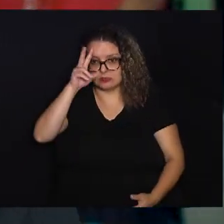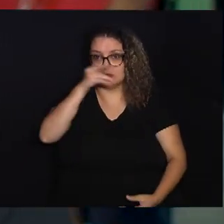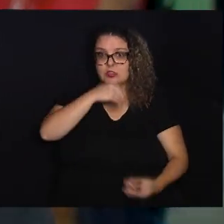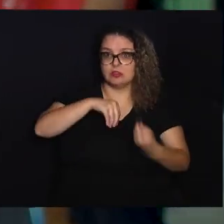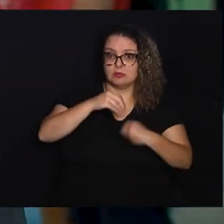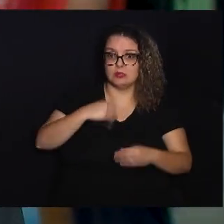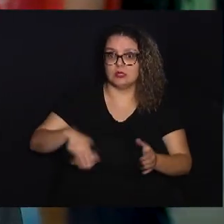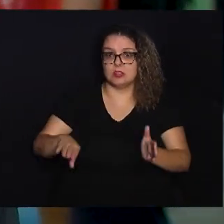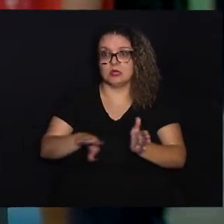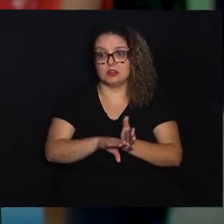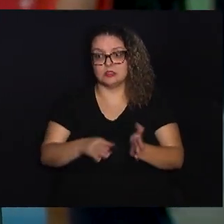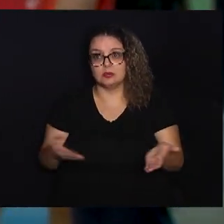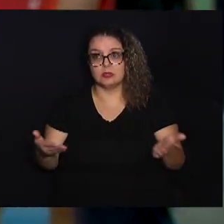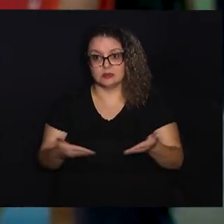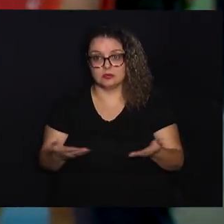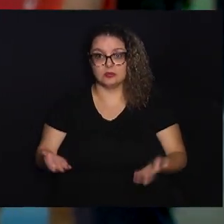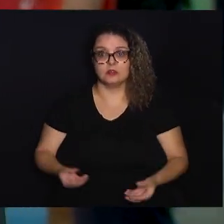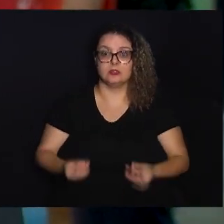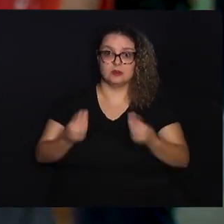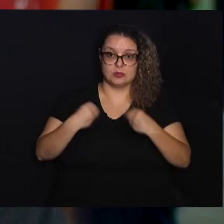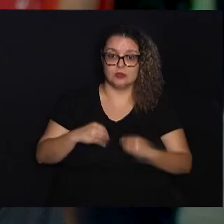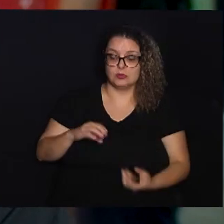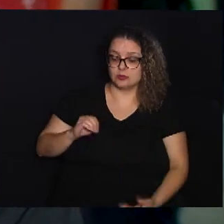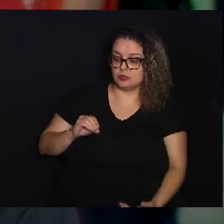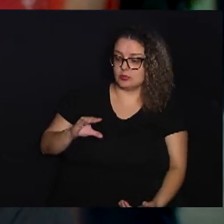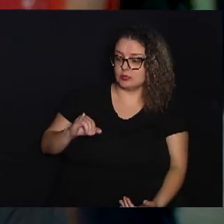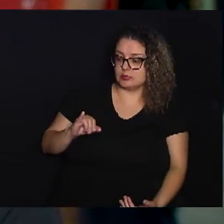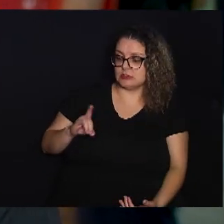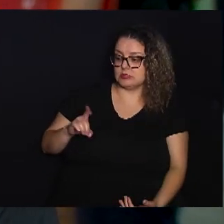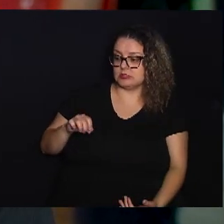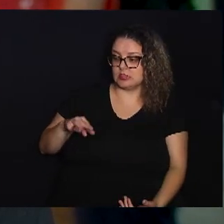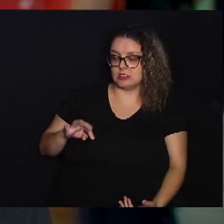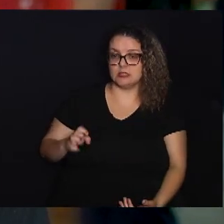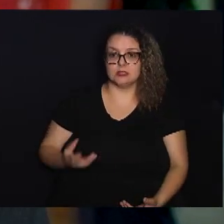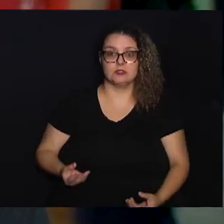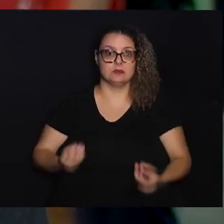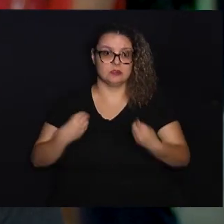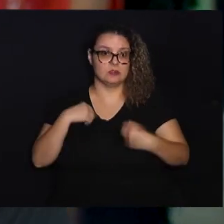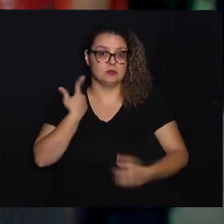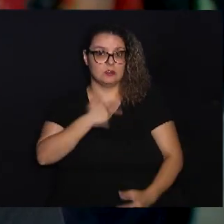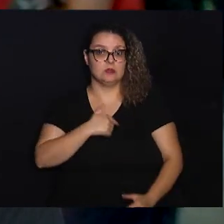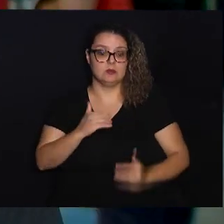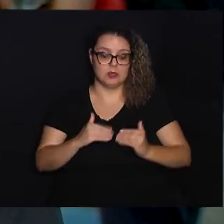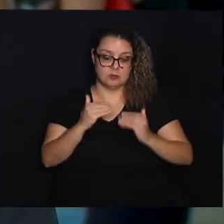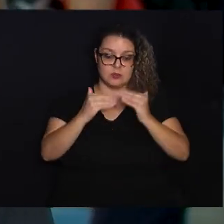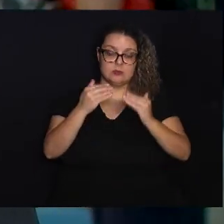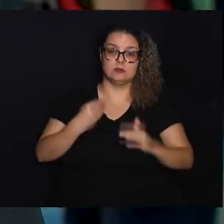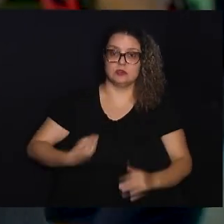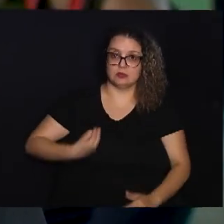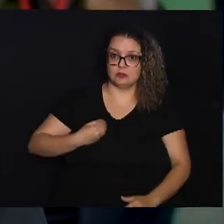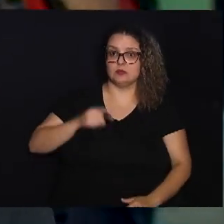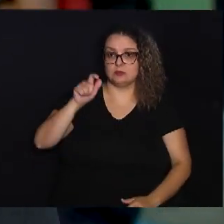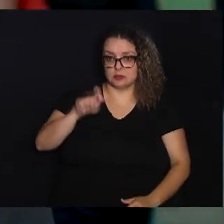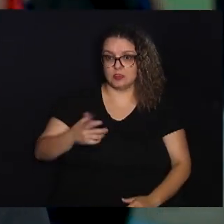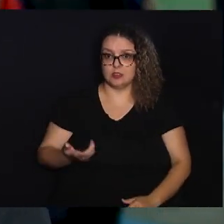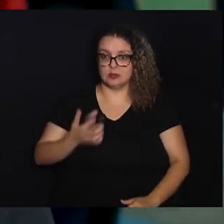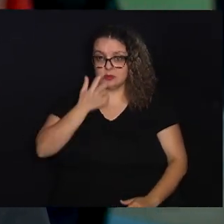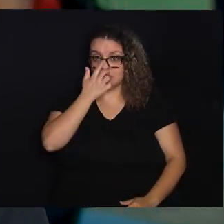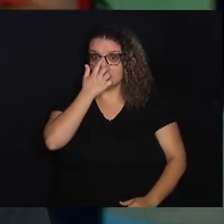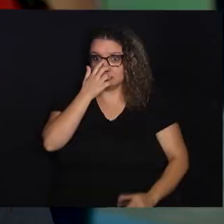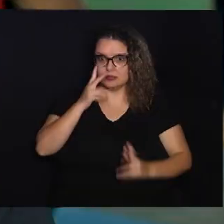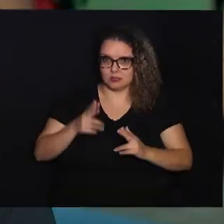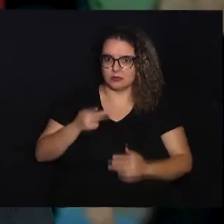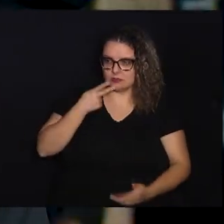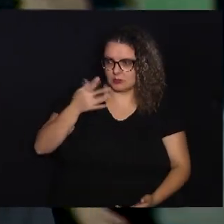toda essa história envolvida que chegou até os dias de hoje, foi trazido para a gente no Ocidente, tá? E que pode ser construtivo na vida de uma